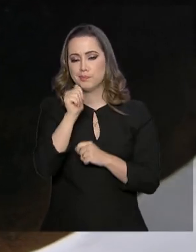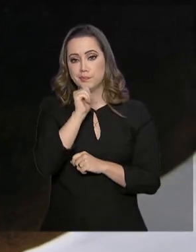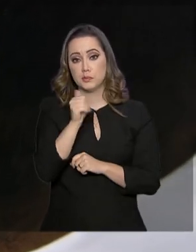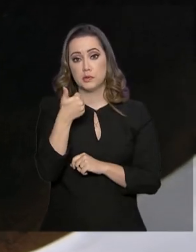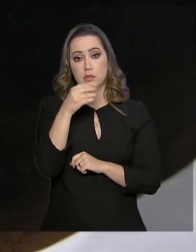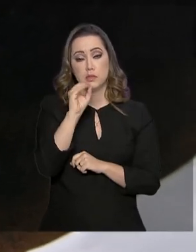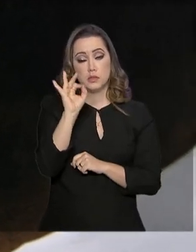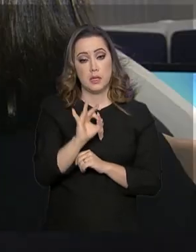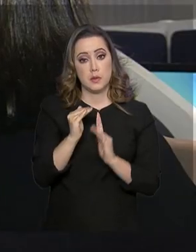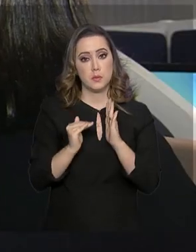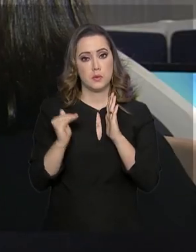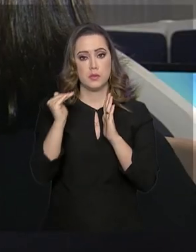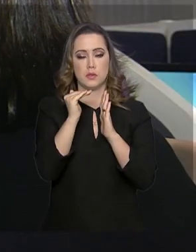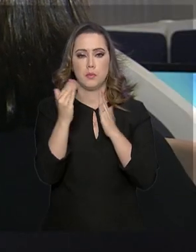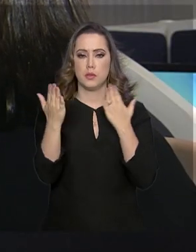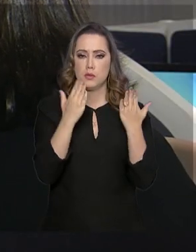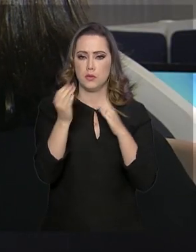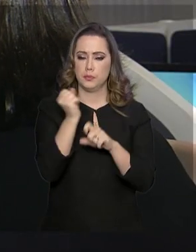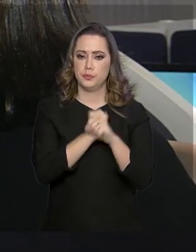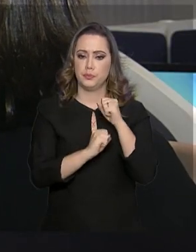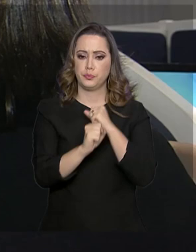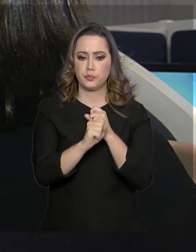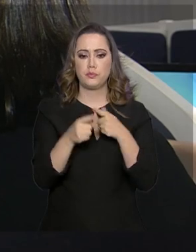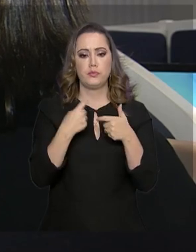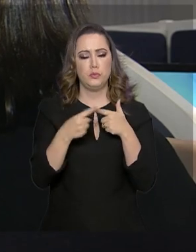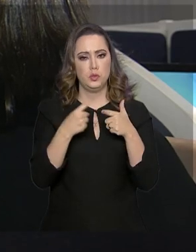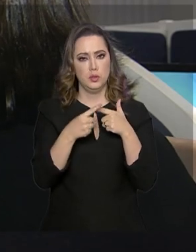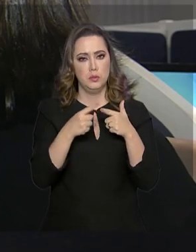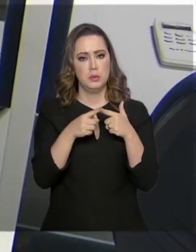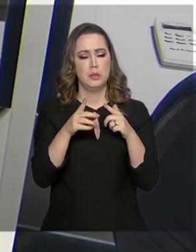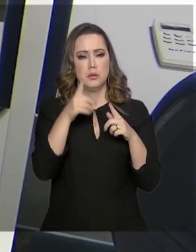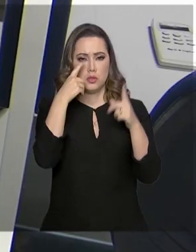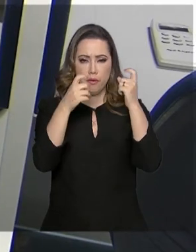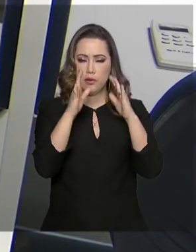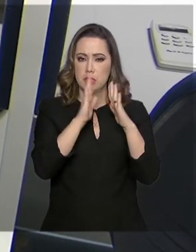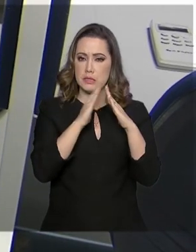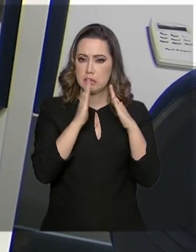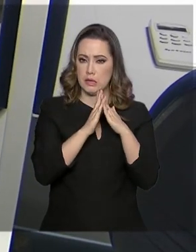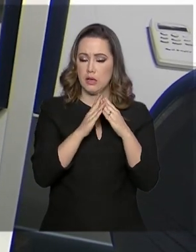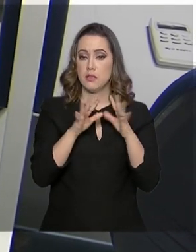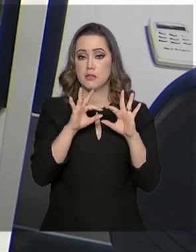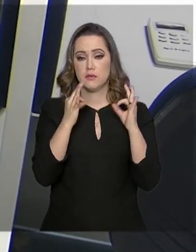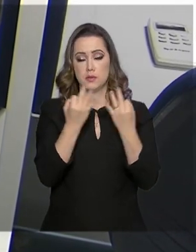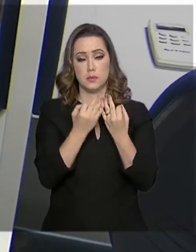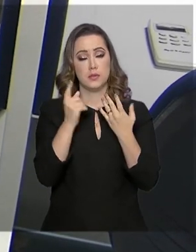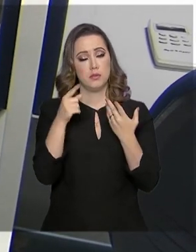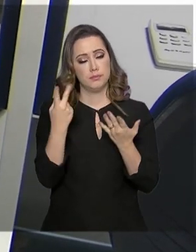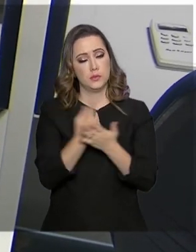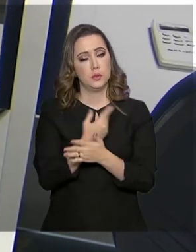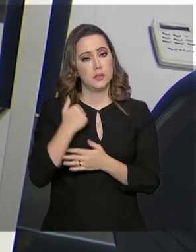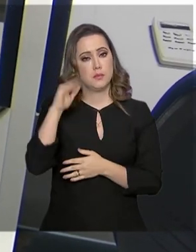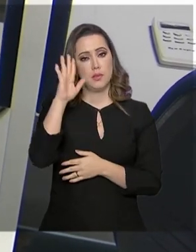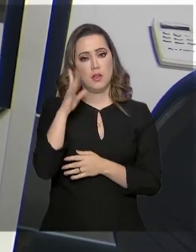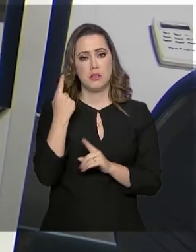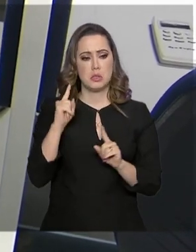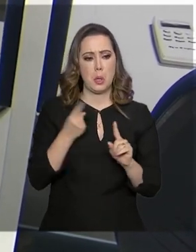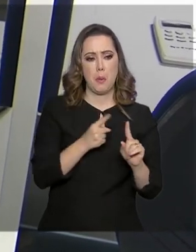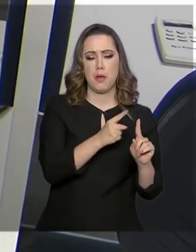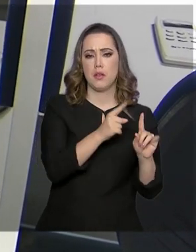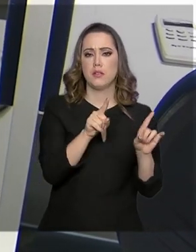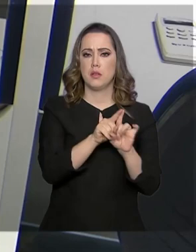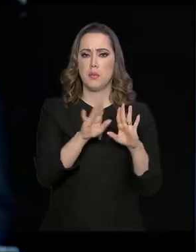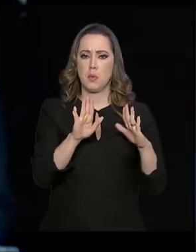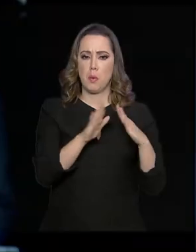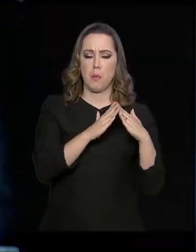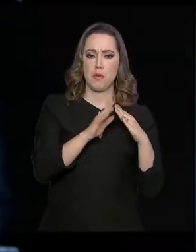período do ano passado. Casos de violência doméstica e familiar são os mais comuns, seguidos por ameaças e cárcere